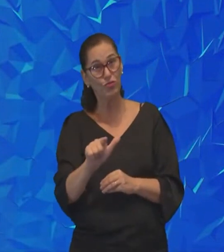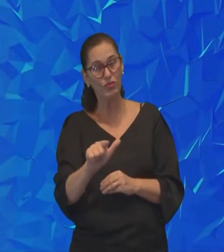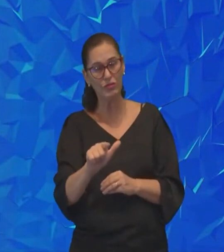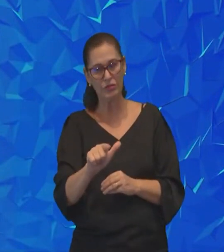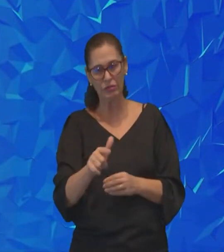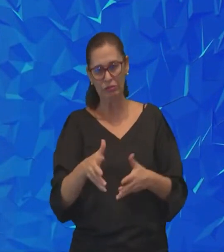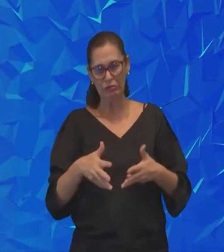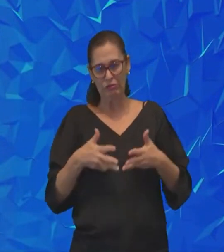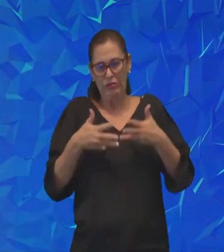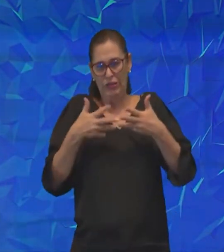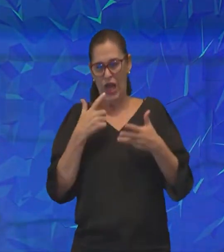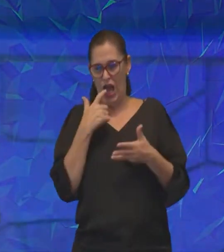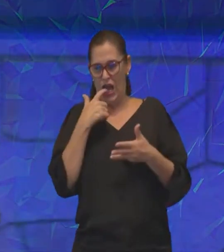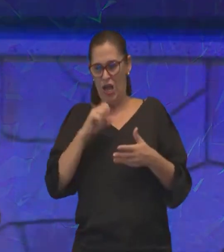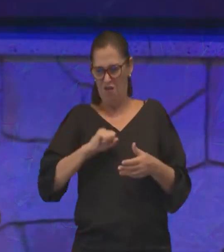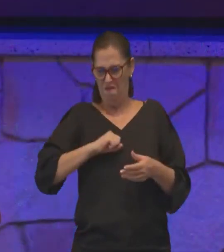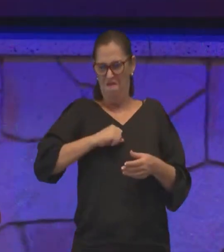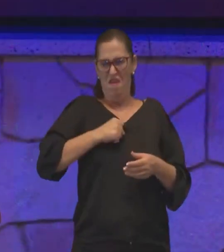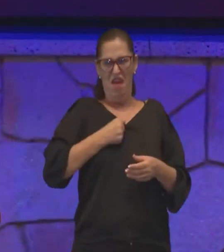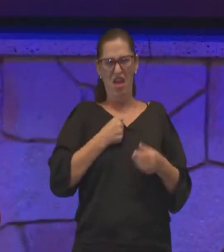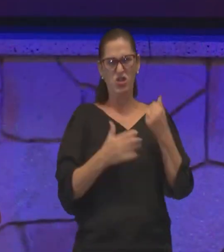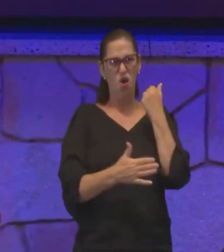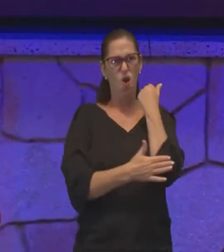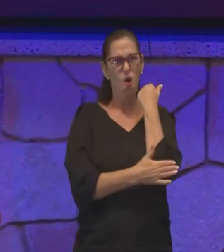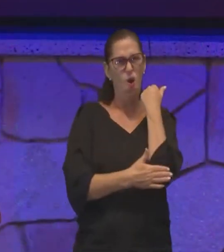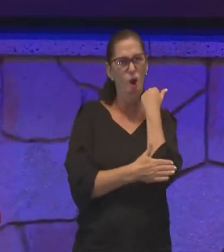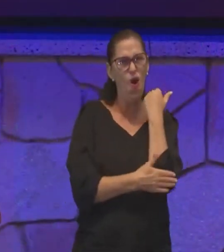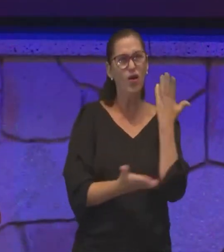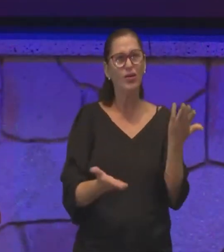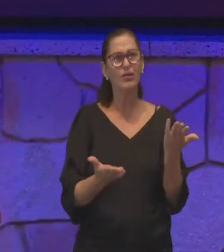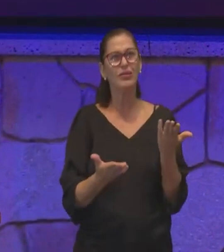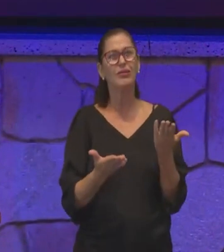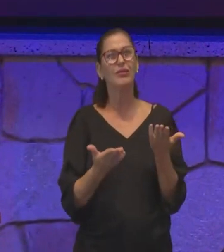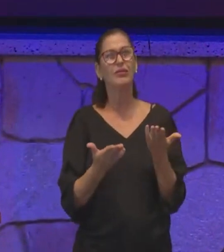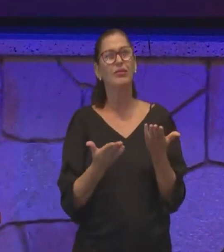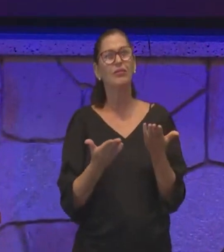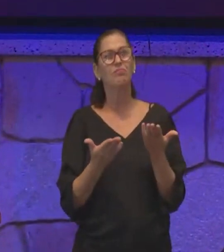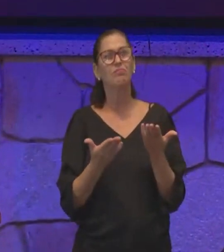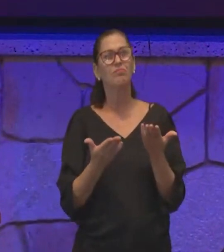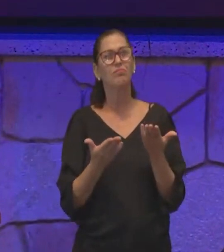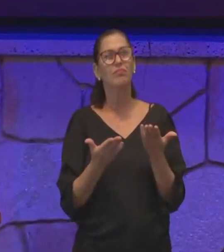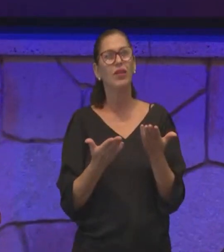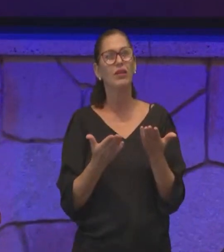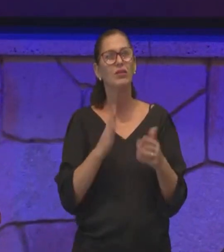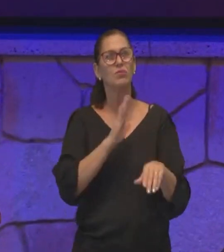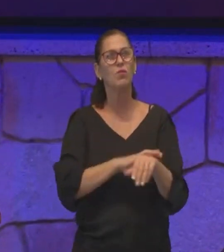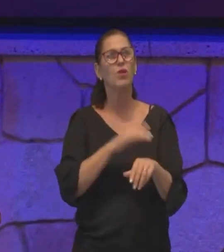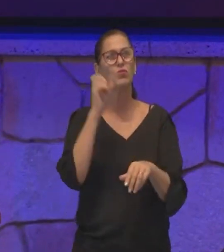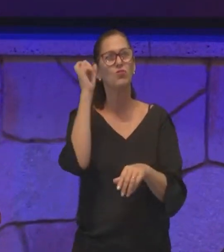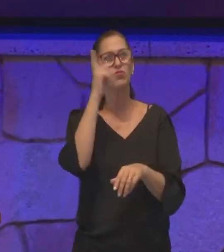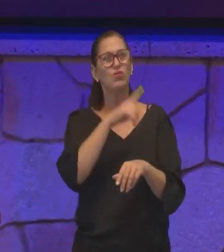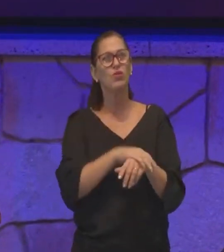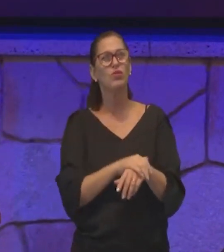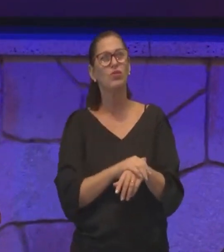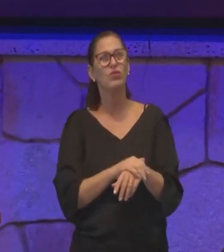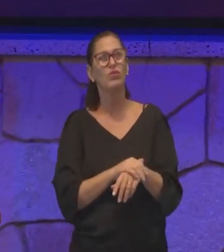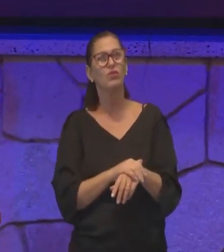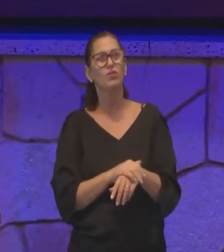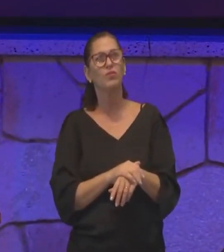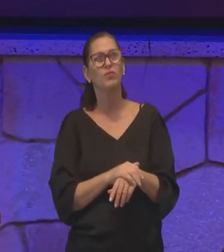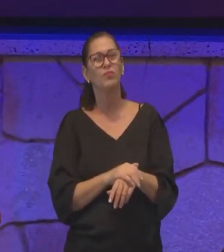inveja, pelo ódio, nesta atitude drástica. Agora não é